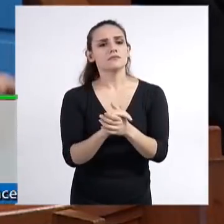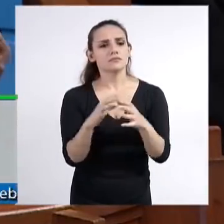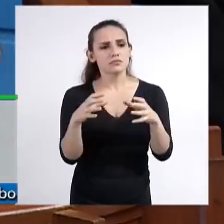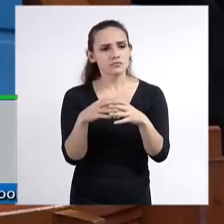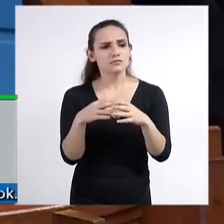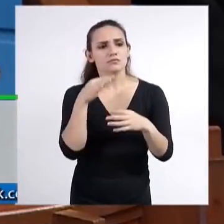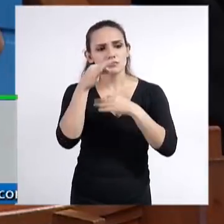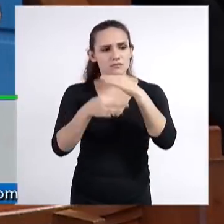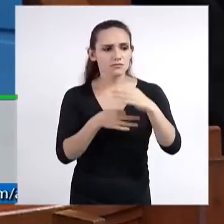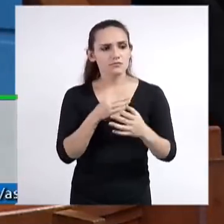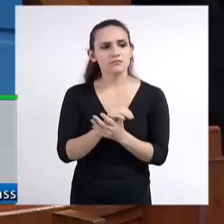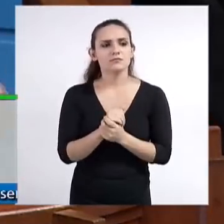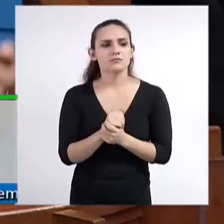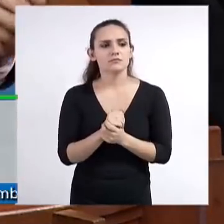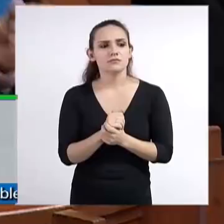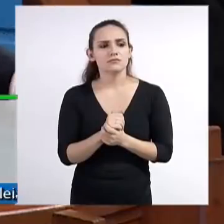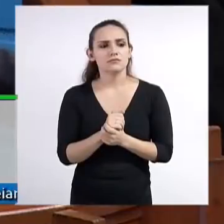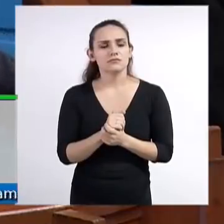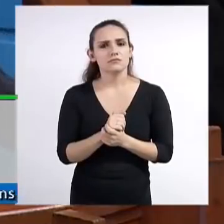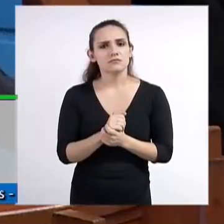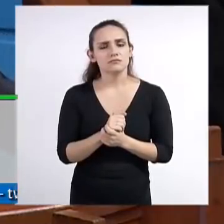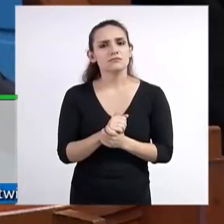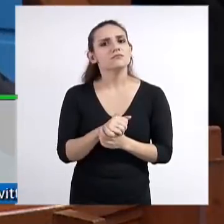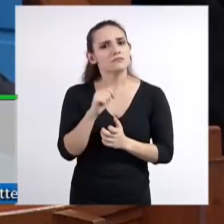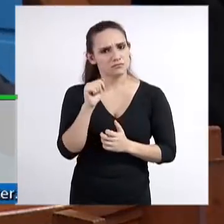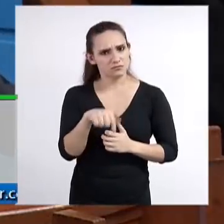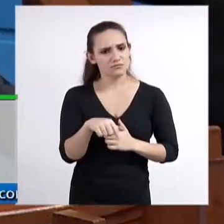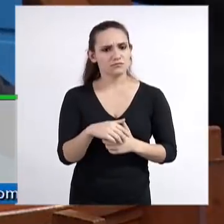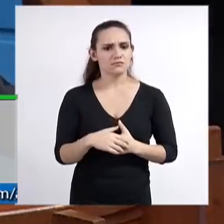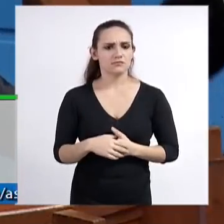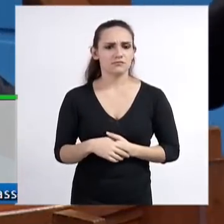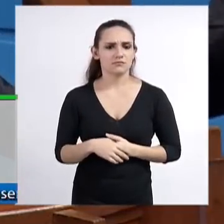Uma casa que todos nós sentimos